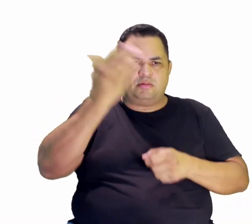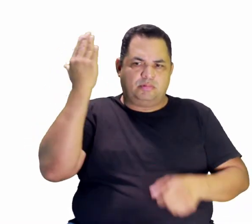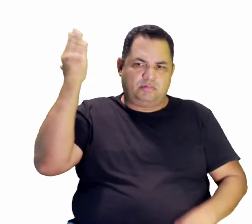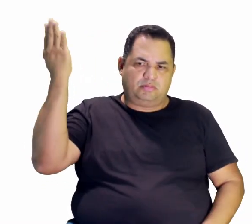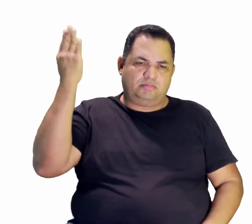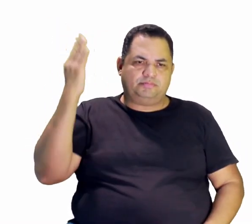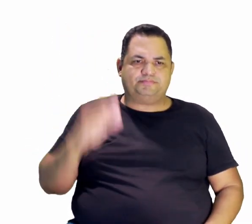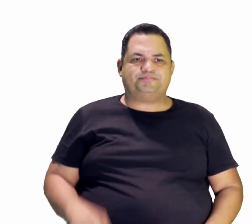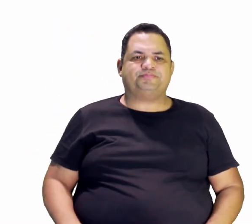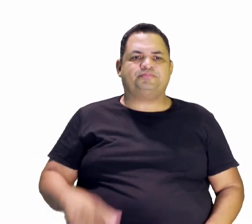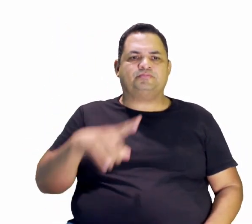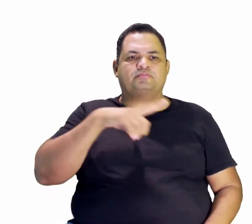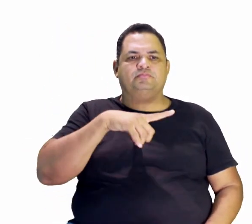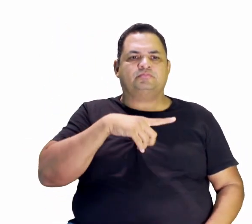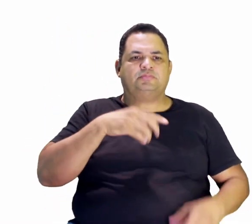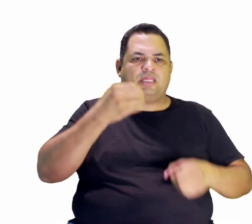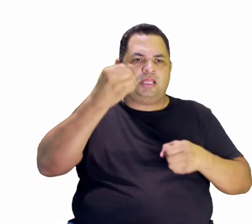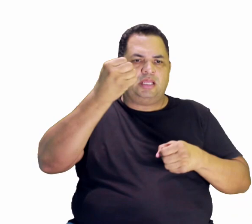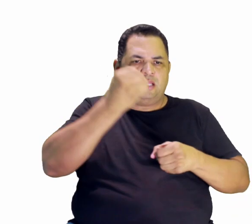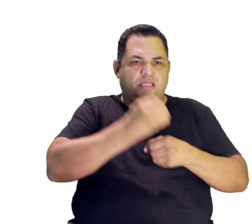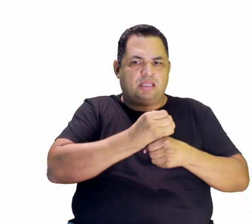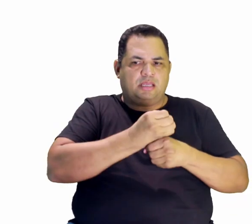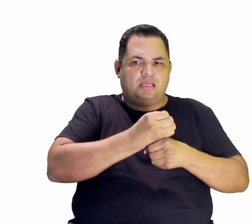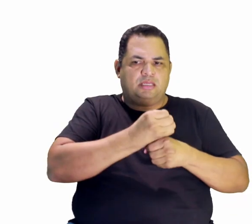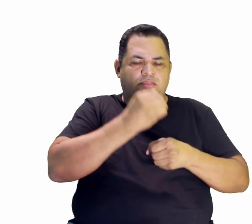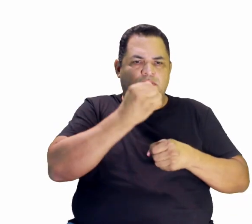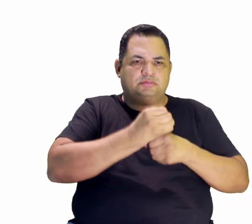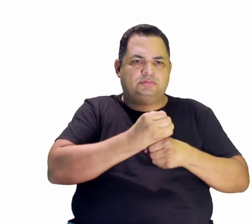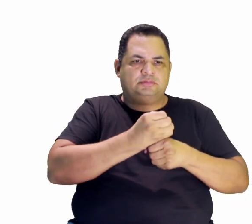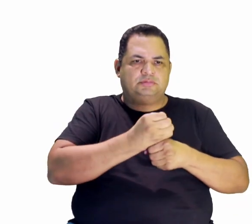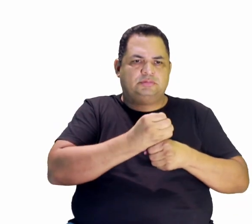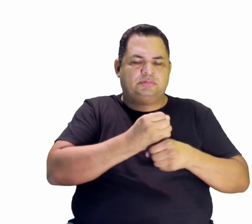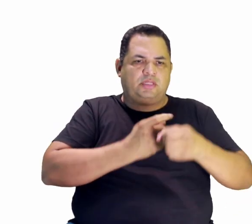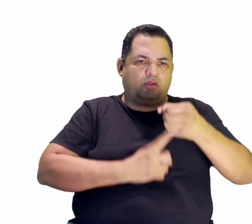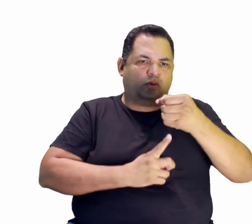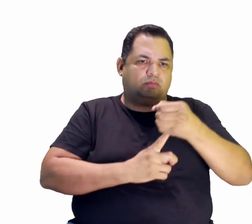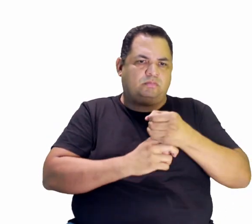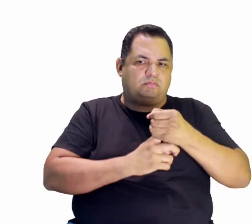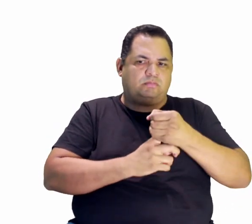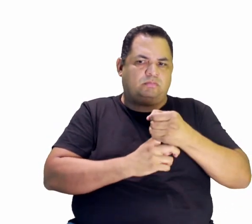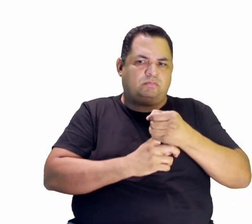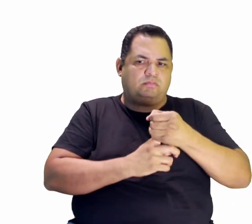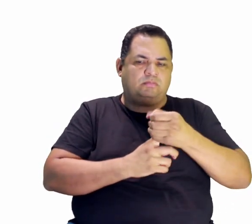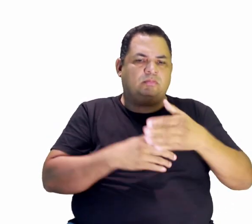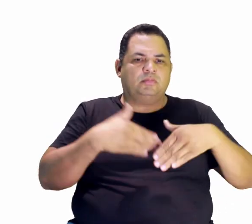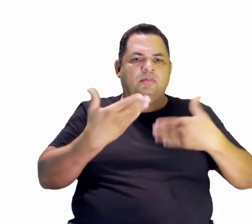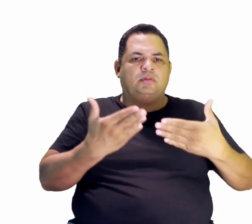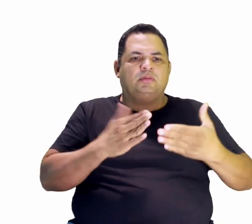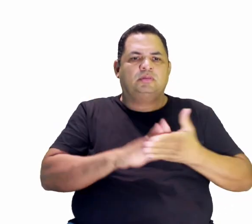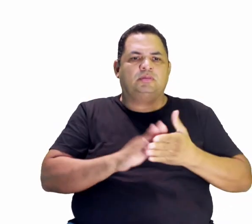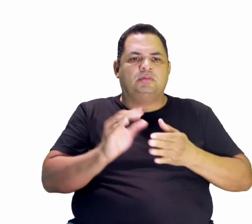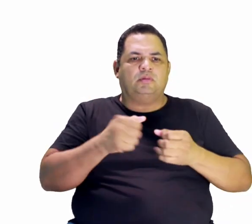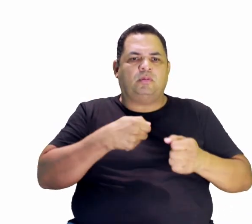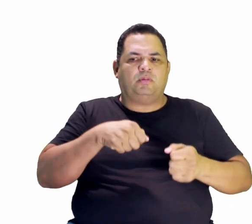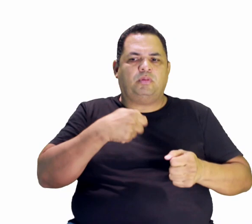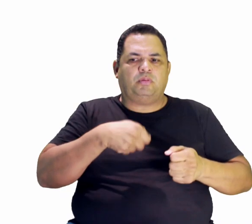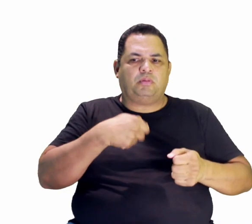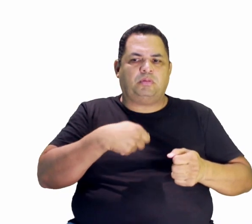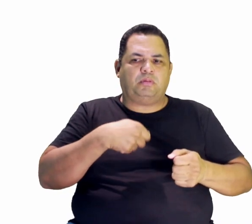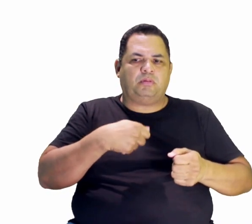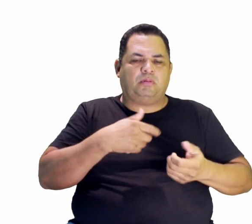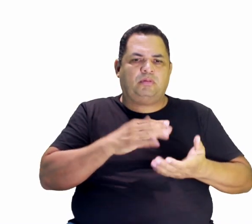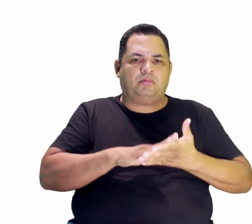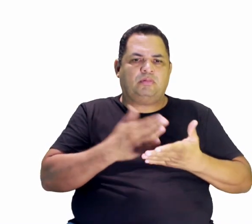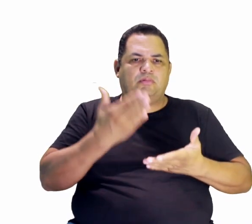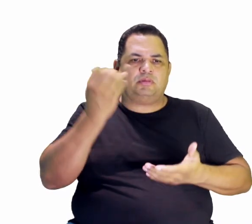Aqui geralmente tem esse encaixe aqui, que a madeira entra aqui, correto? E aí quando ele começa a ficar folgado, aí você faz